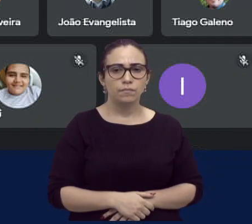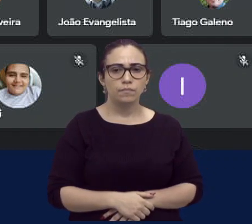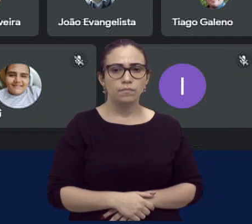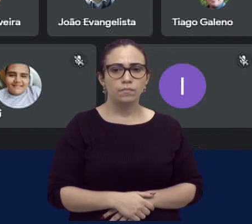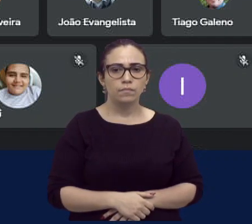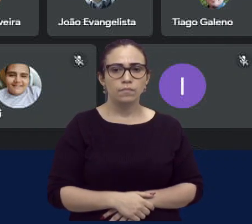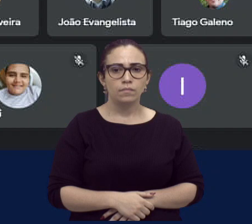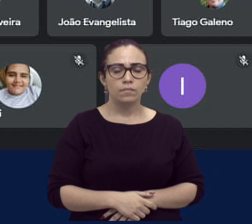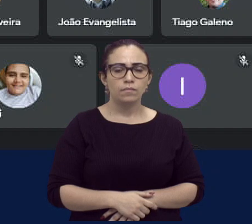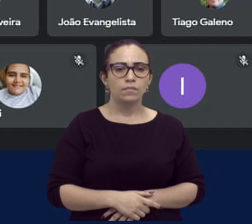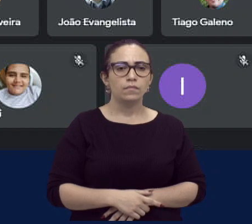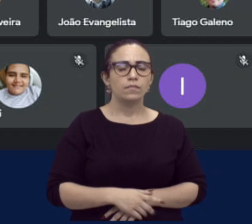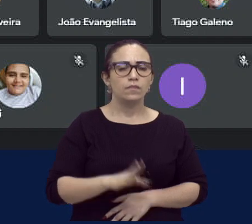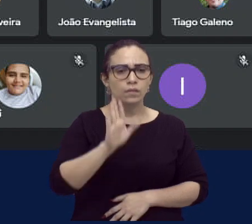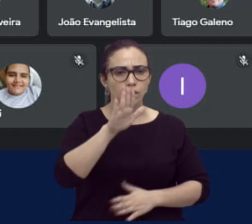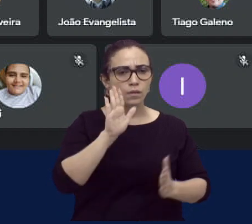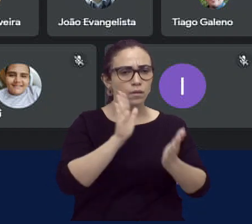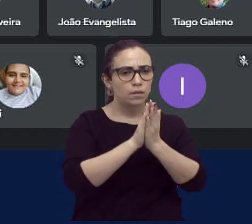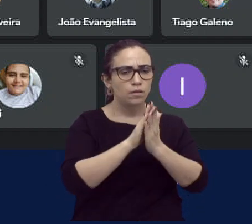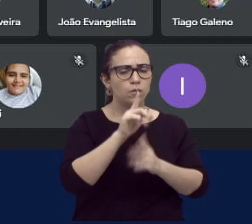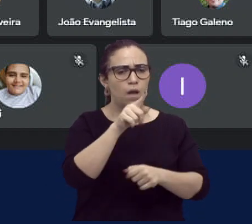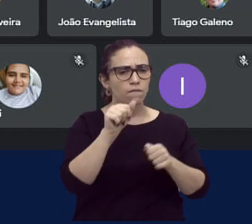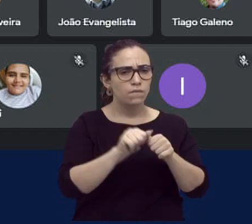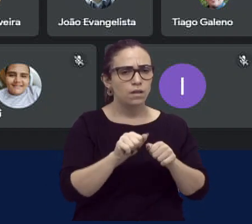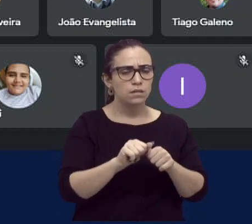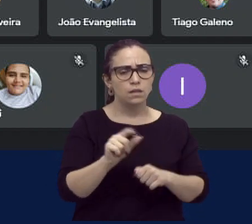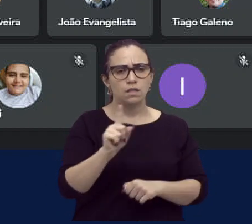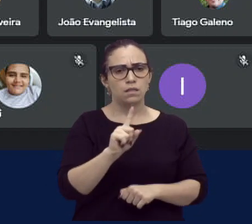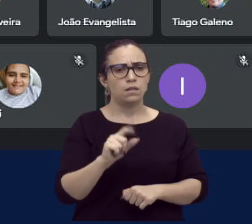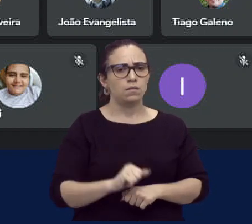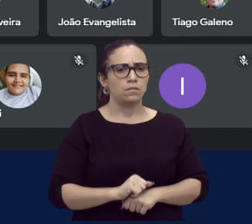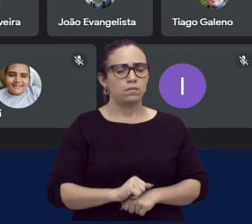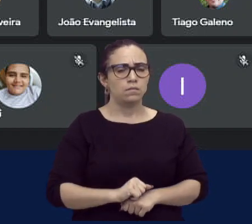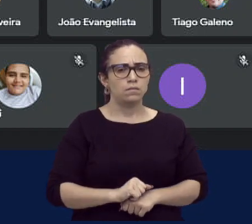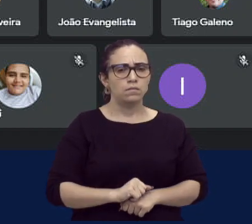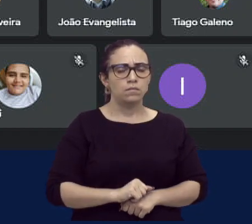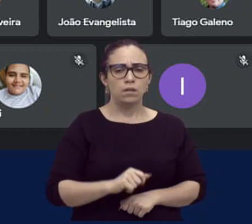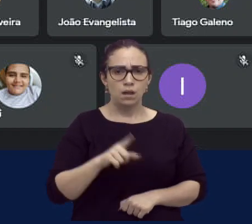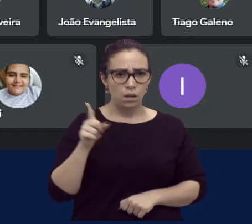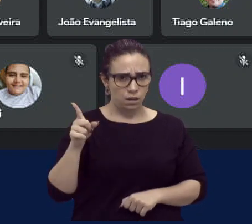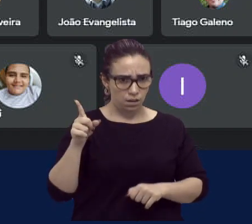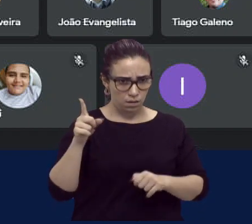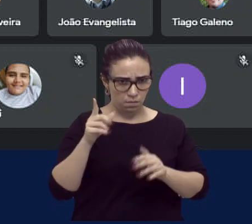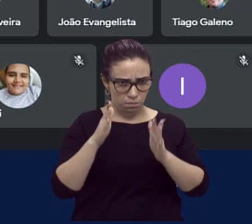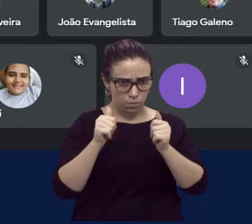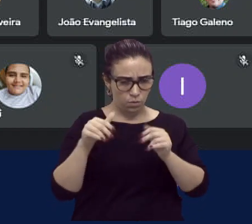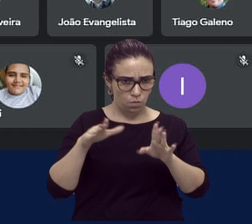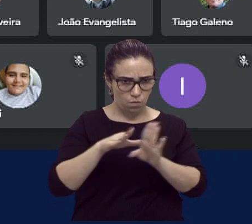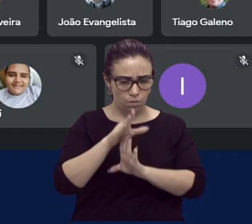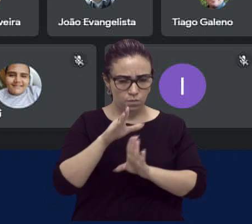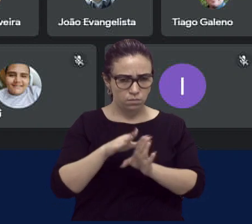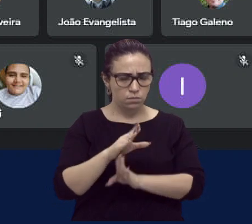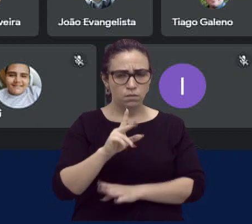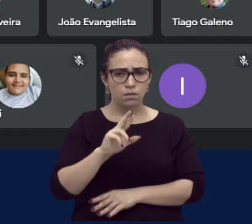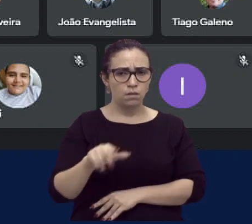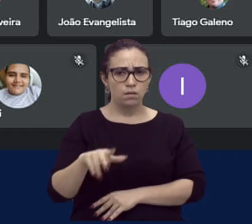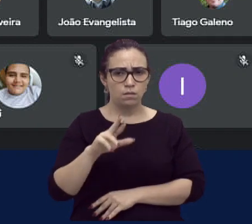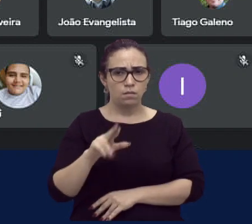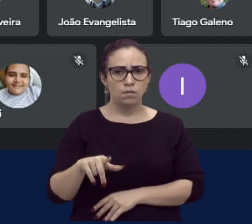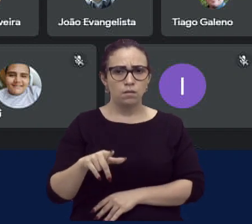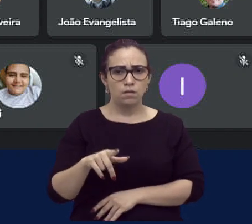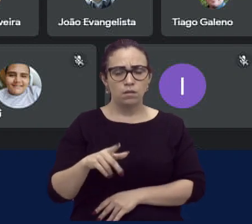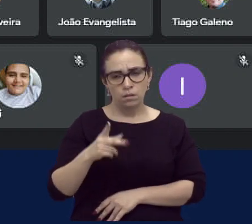não, fale comigo. Ele não te pediu conselho, certo? Muitas vezes a pessoa vai falar com